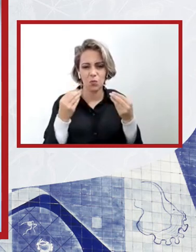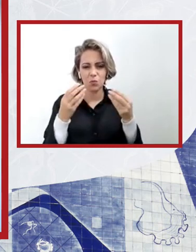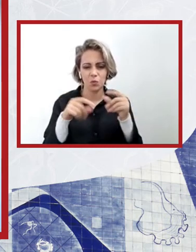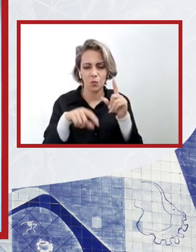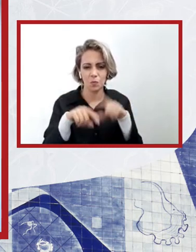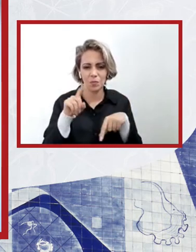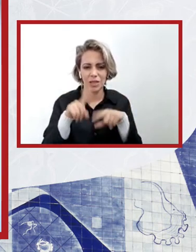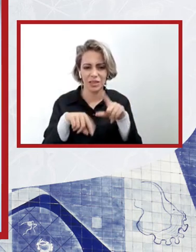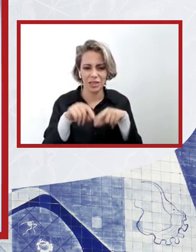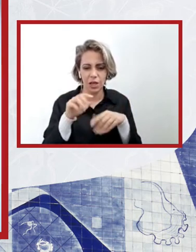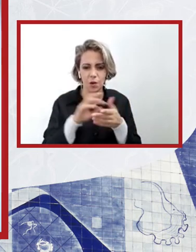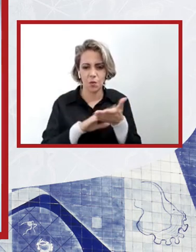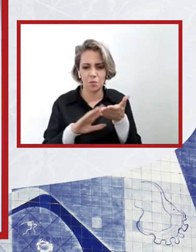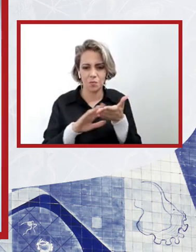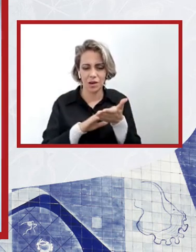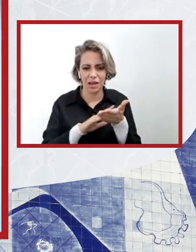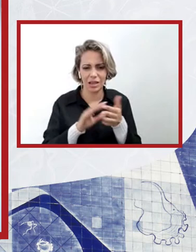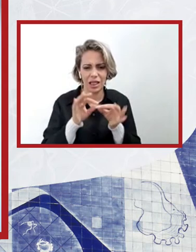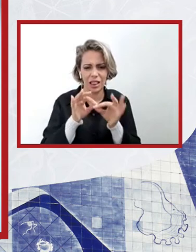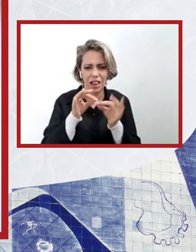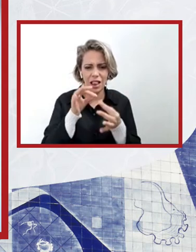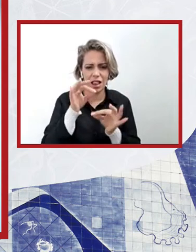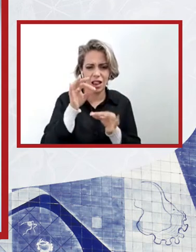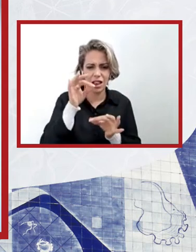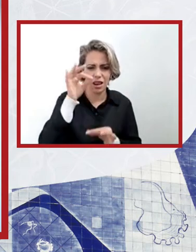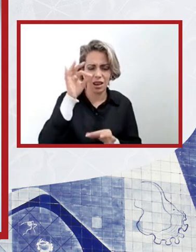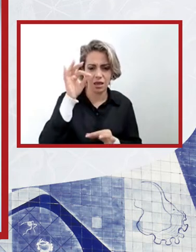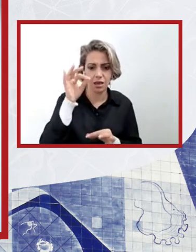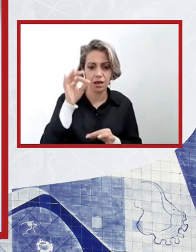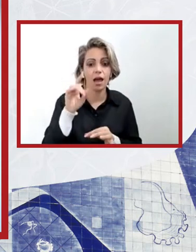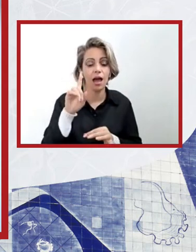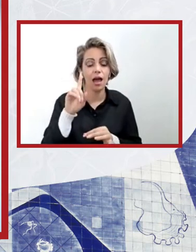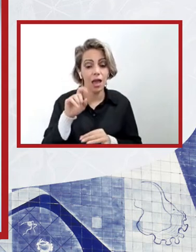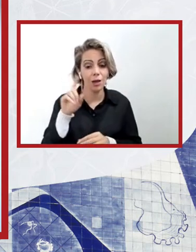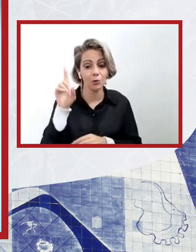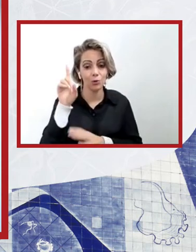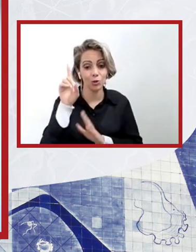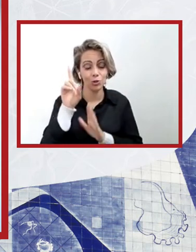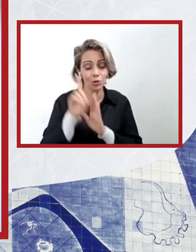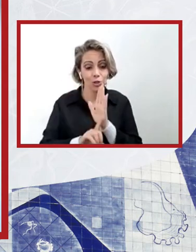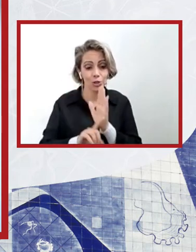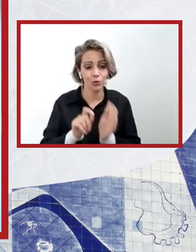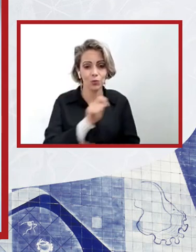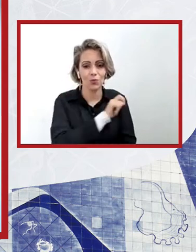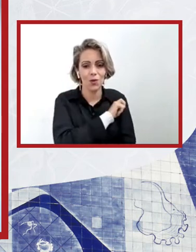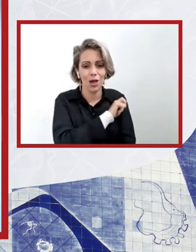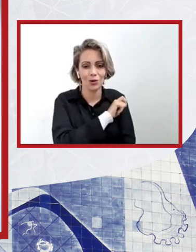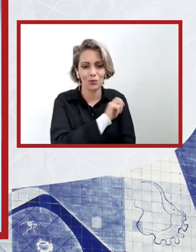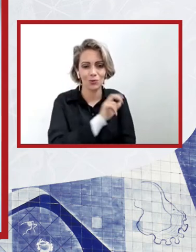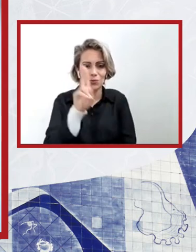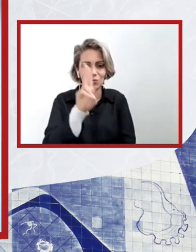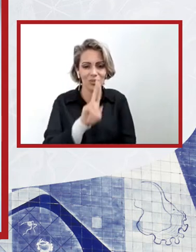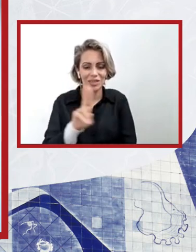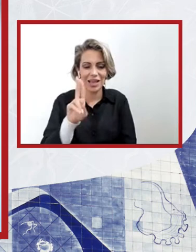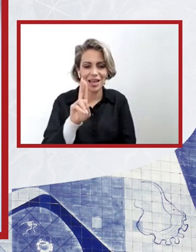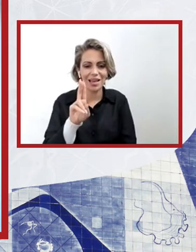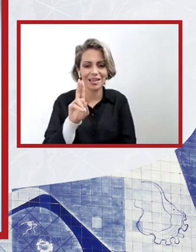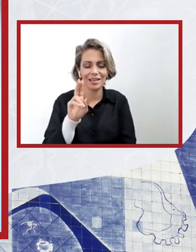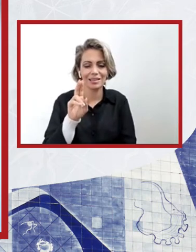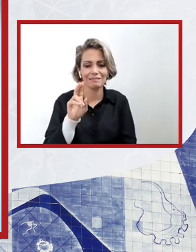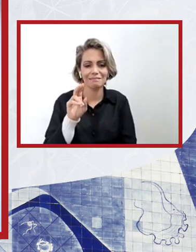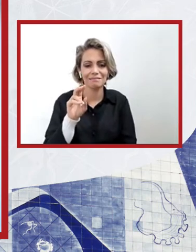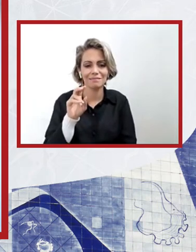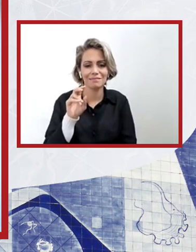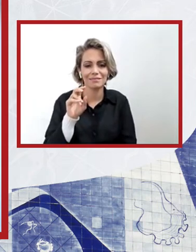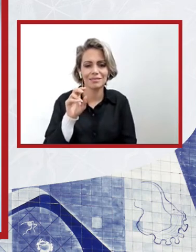extensos. Eu penso que é o direito do estudante ele utilizar a tecnologia que